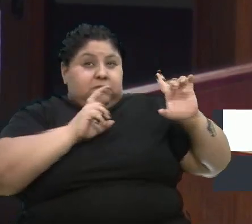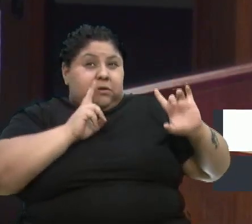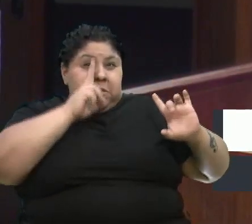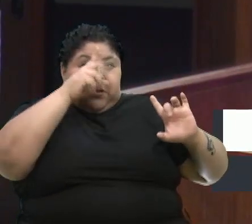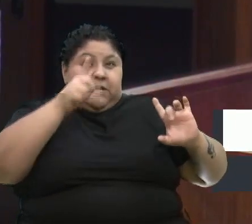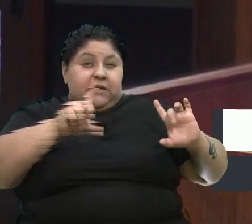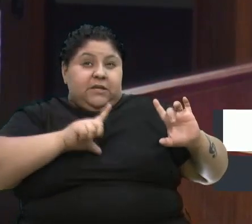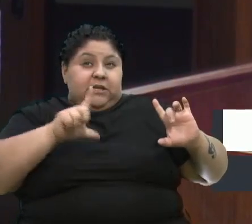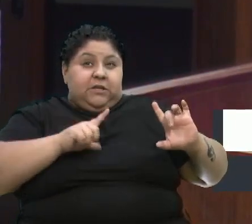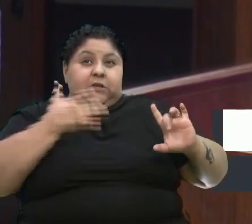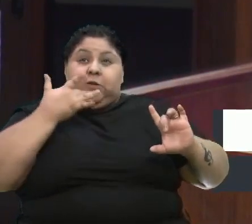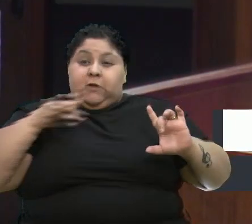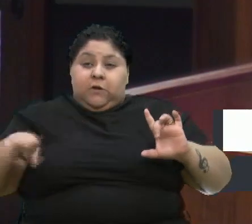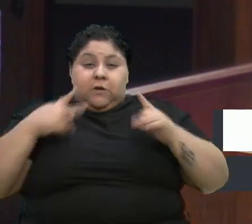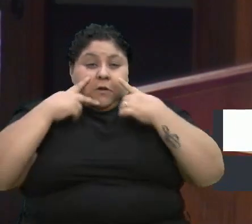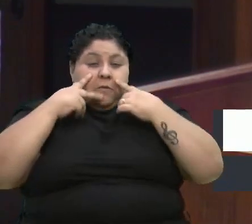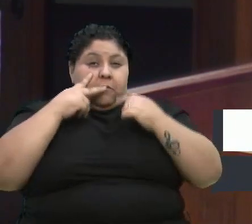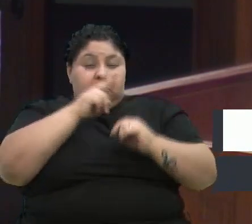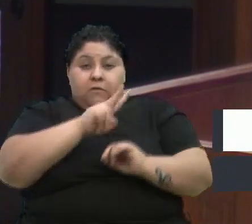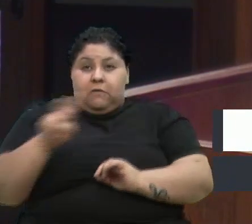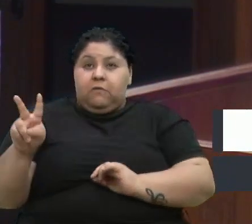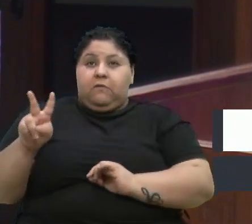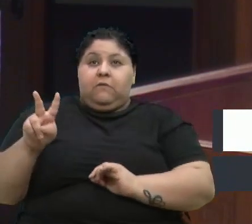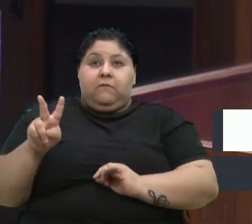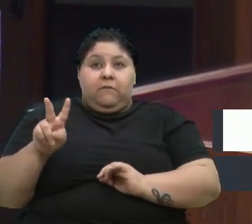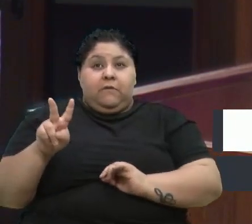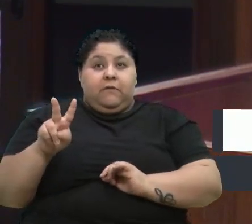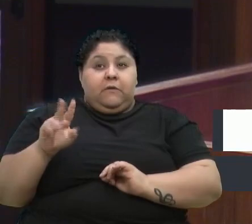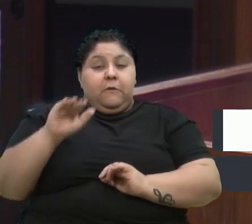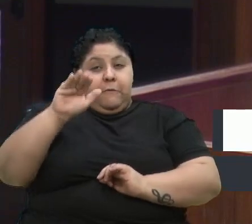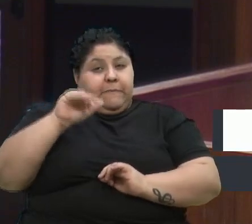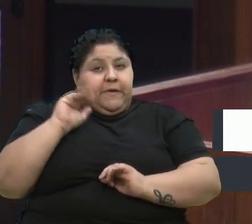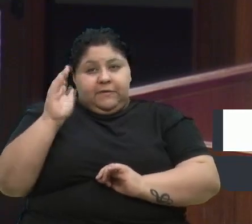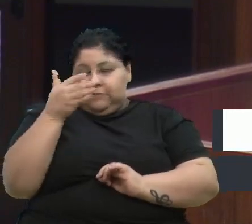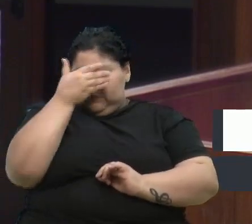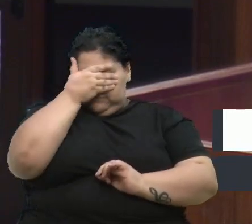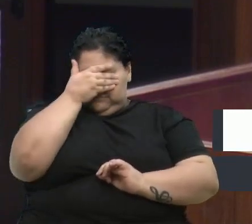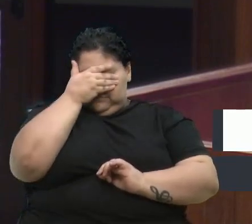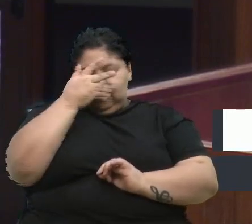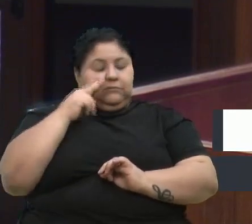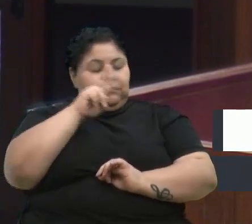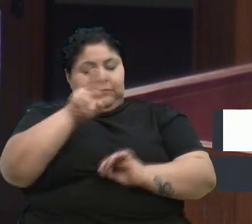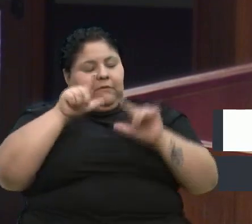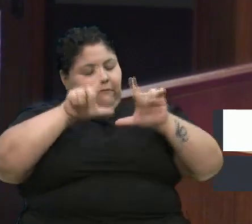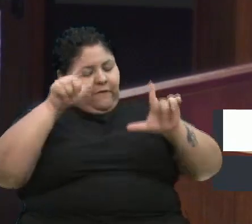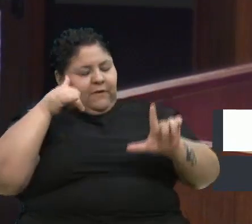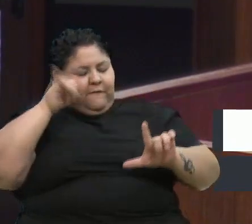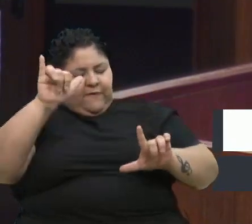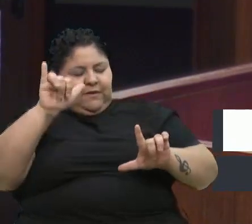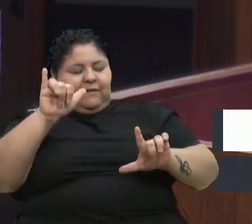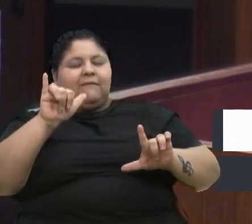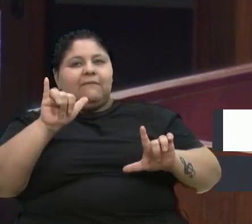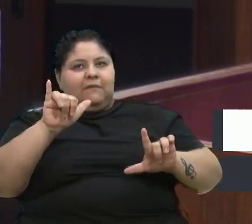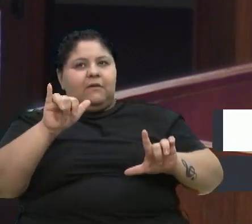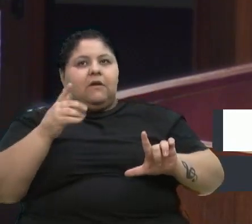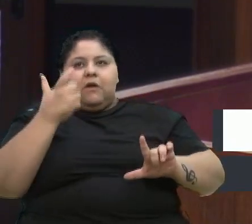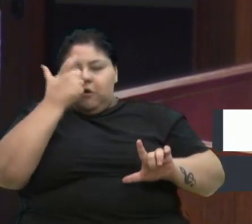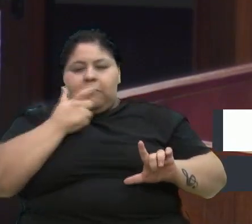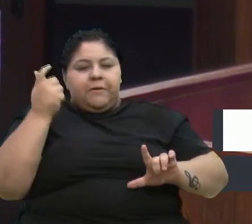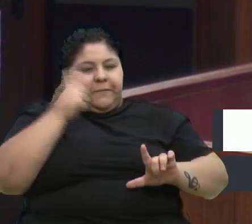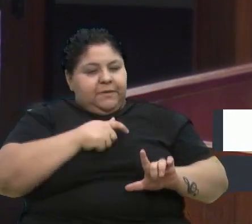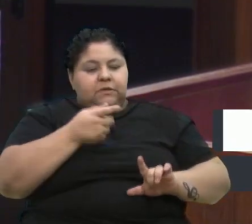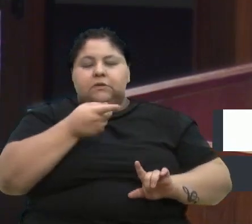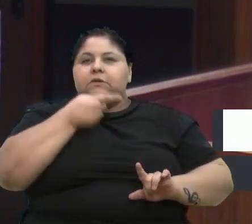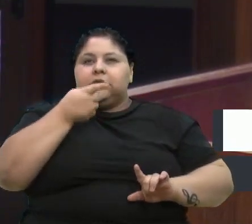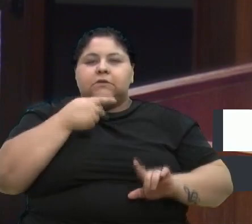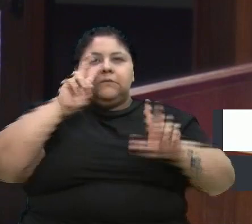alguma criança agora assistindo TV, recomendo que ela não assista as próximas imagens, mas eu acho que a gente precisa falar sobre esse